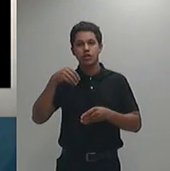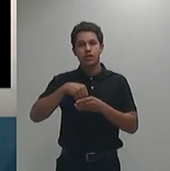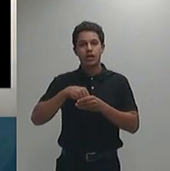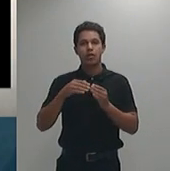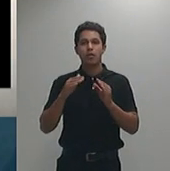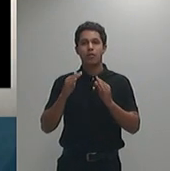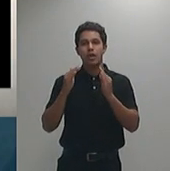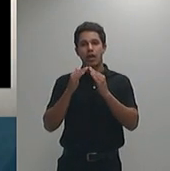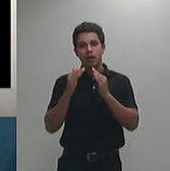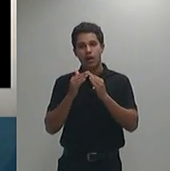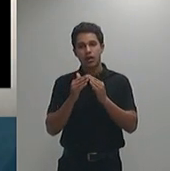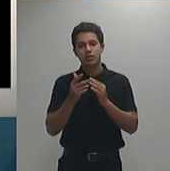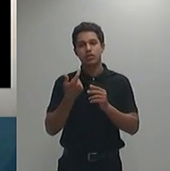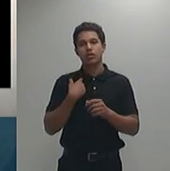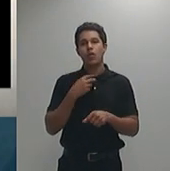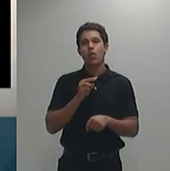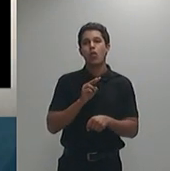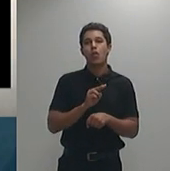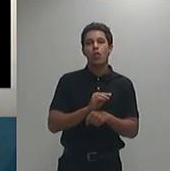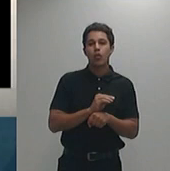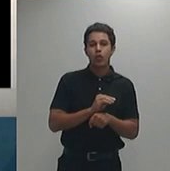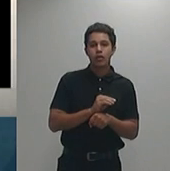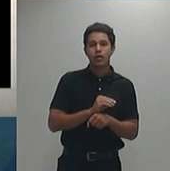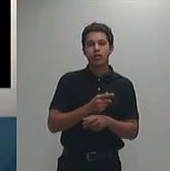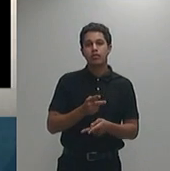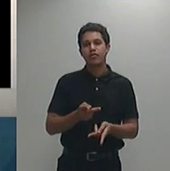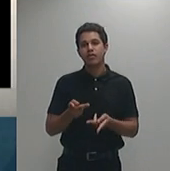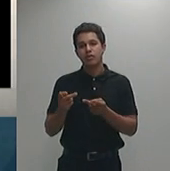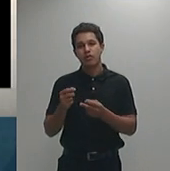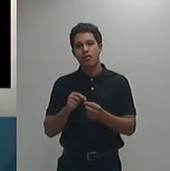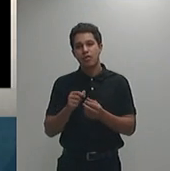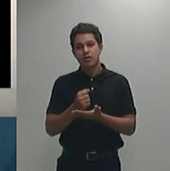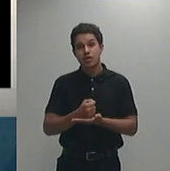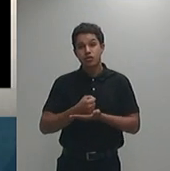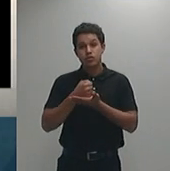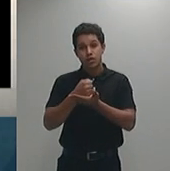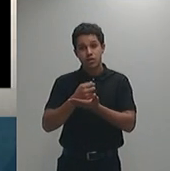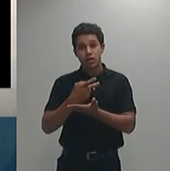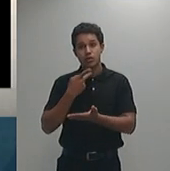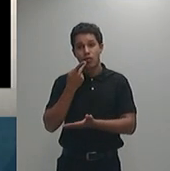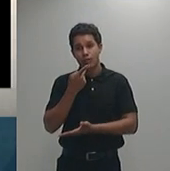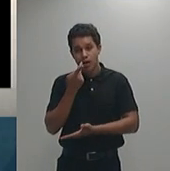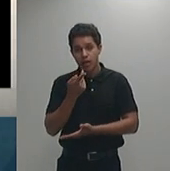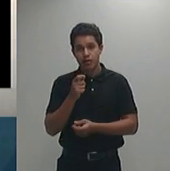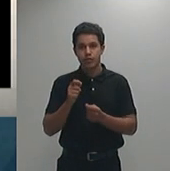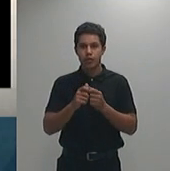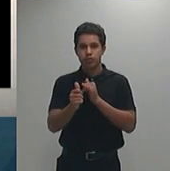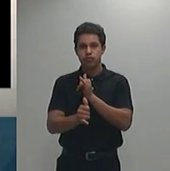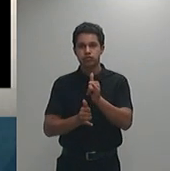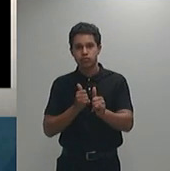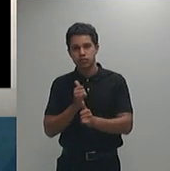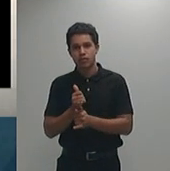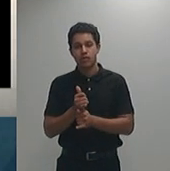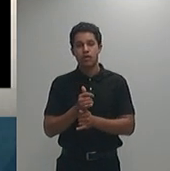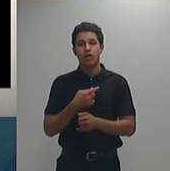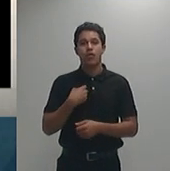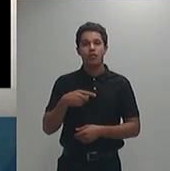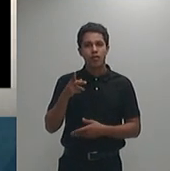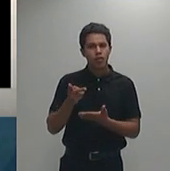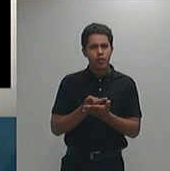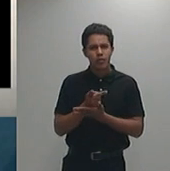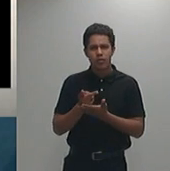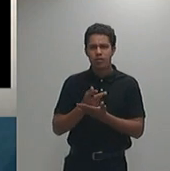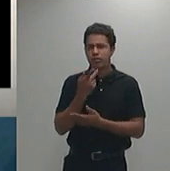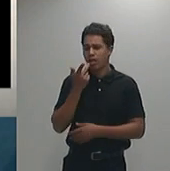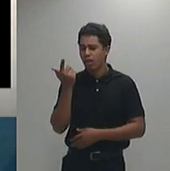cautela me levou portanto fazer a sustentação oral de maneira é virtual Vou procurar não ser